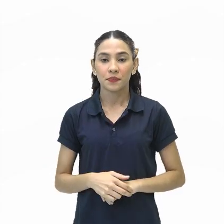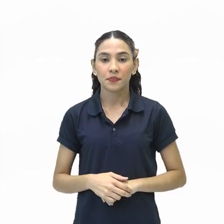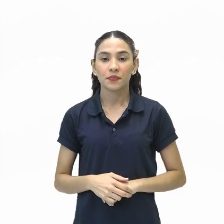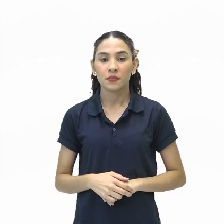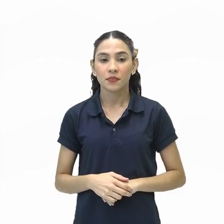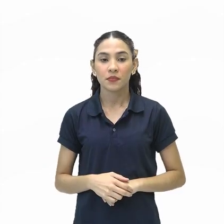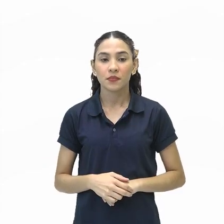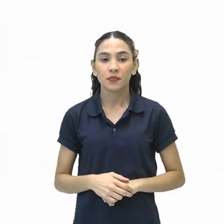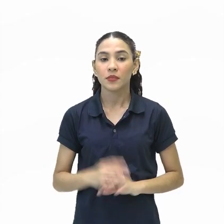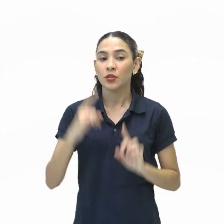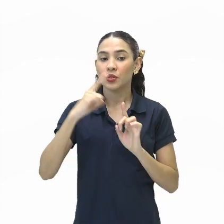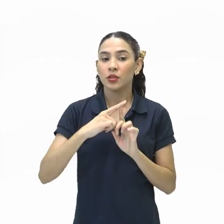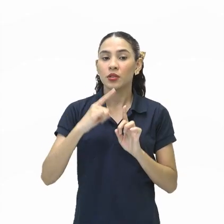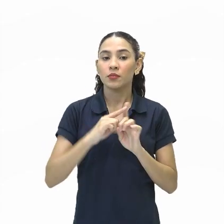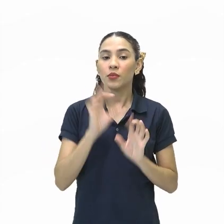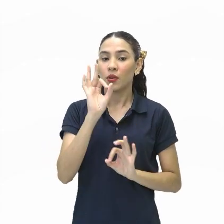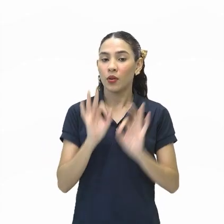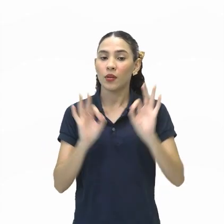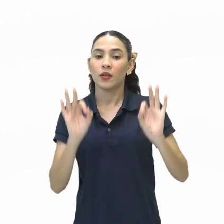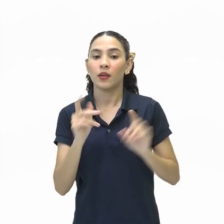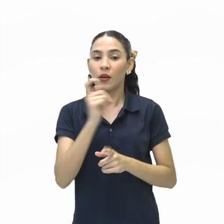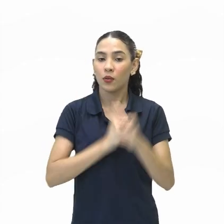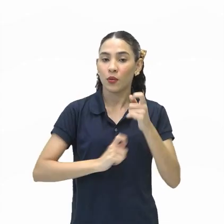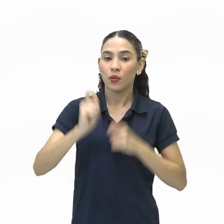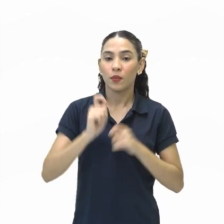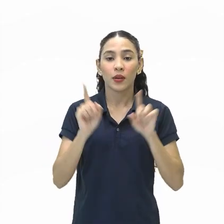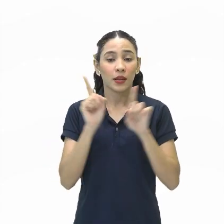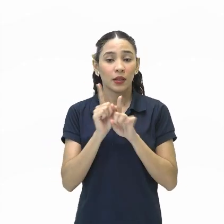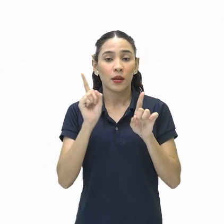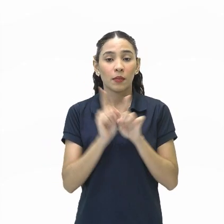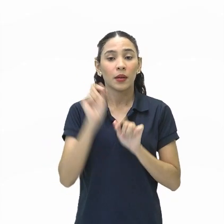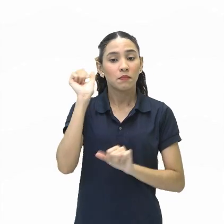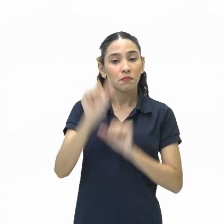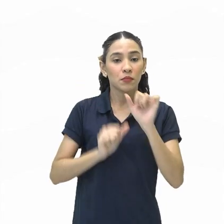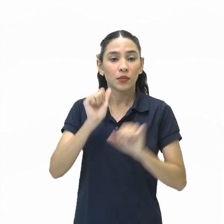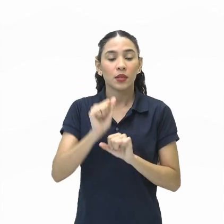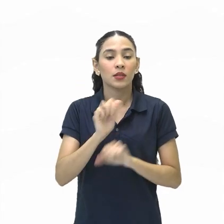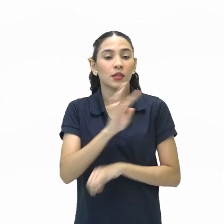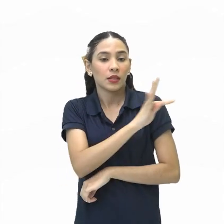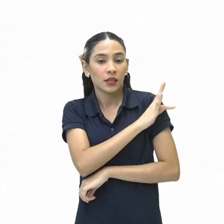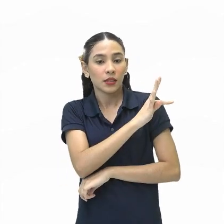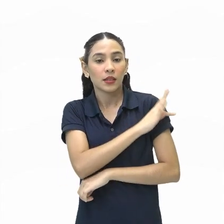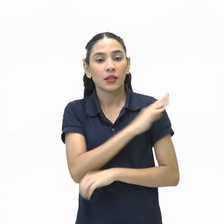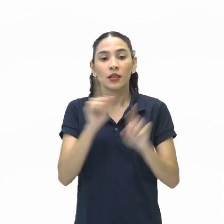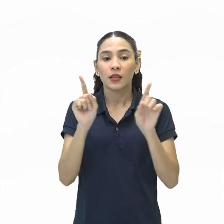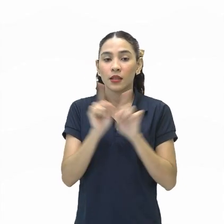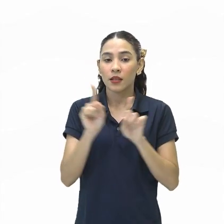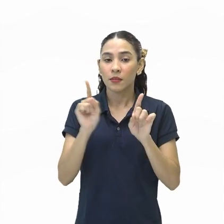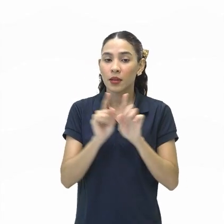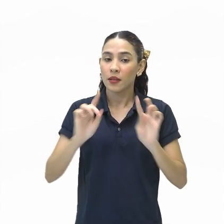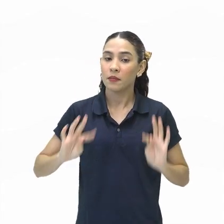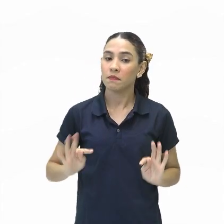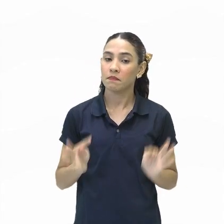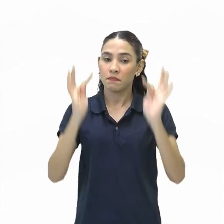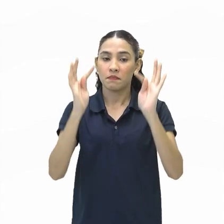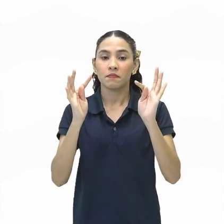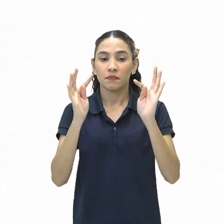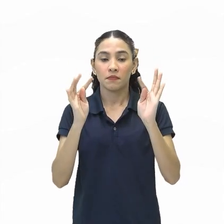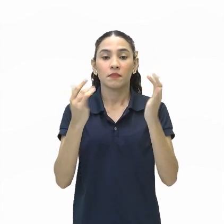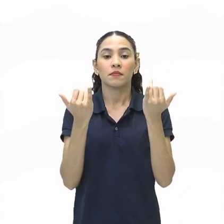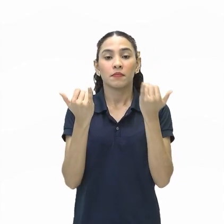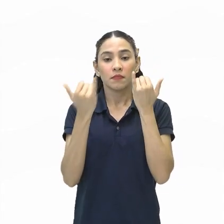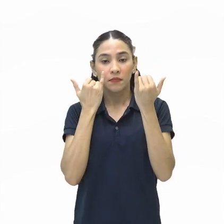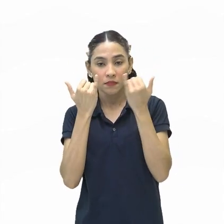sociais. Formas de organização econômica e transformações técnicas, tecnológicas